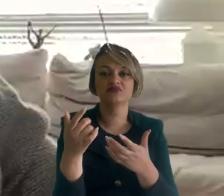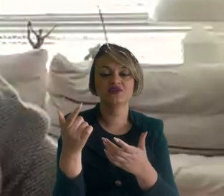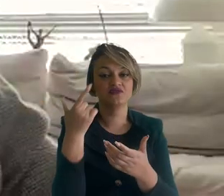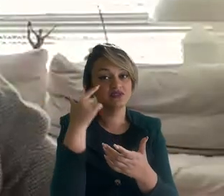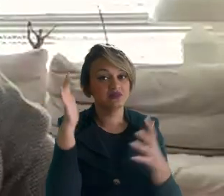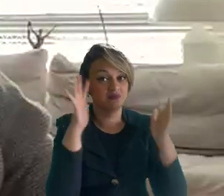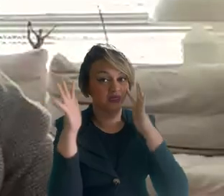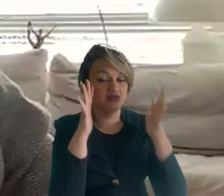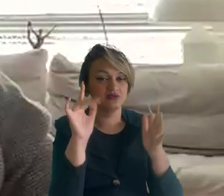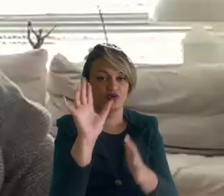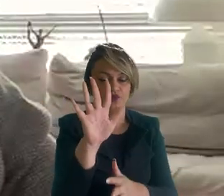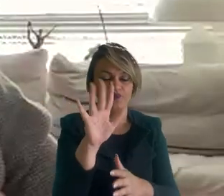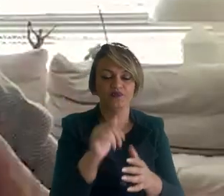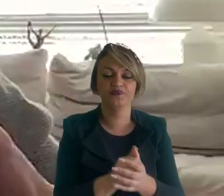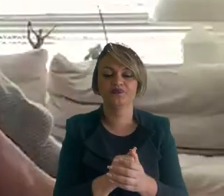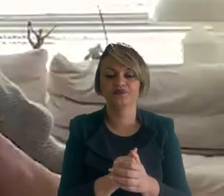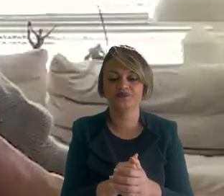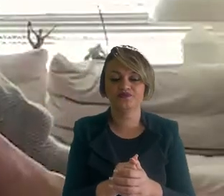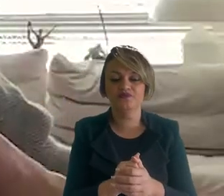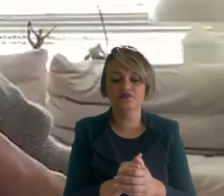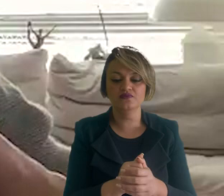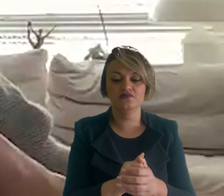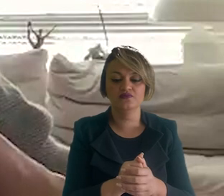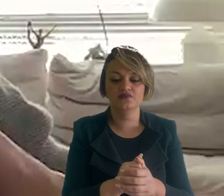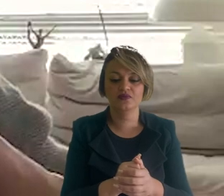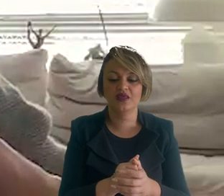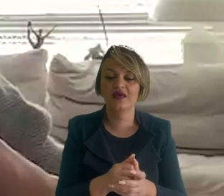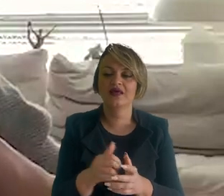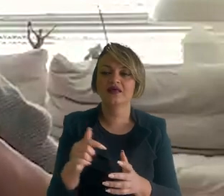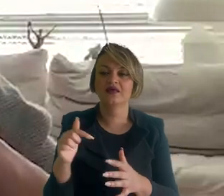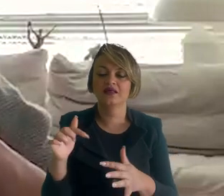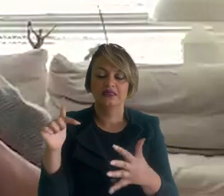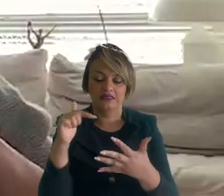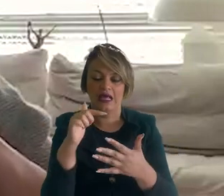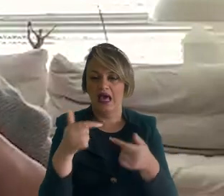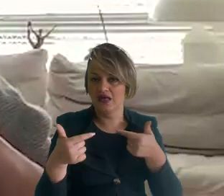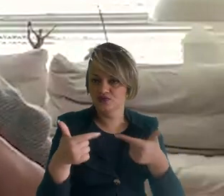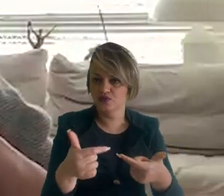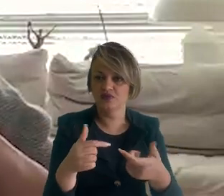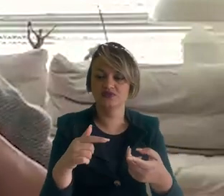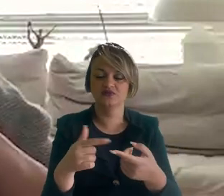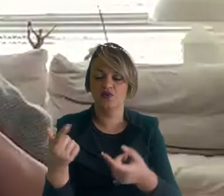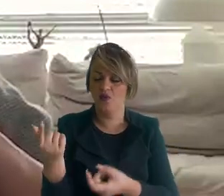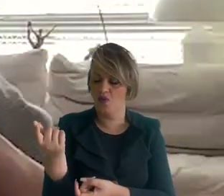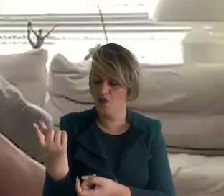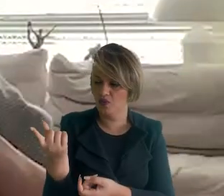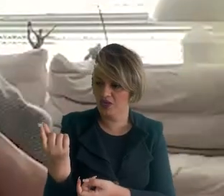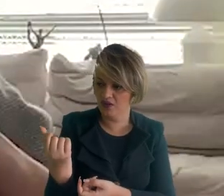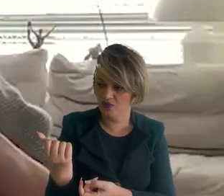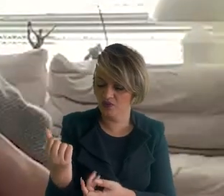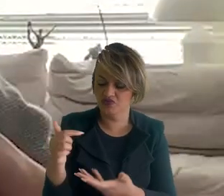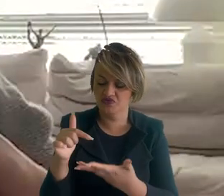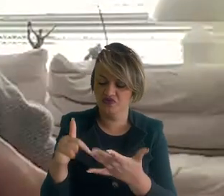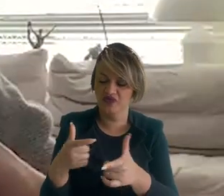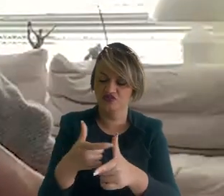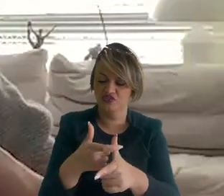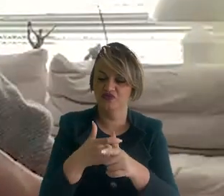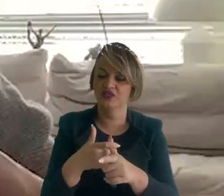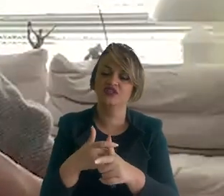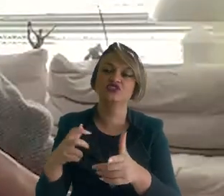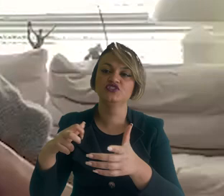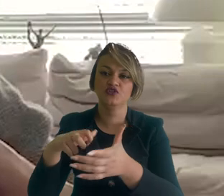considere Nem só pelos negócios e pelos atos Nós respondemos respondemos também